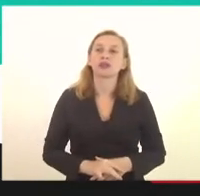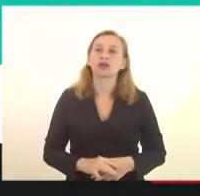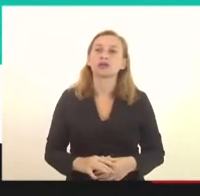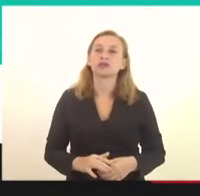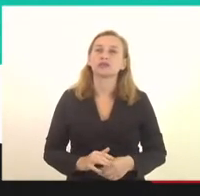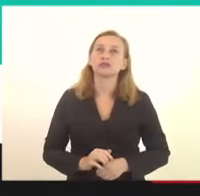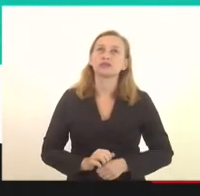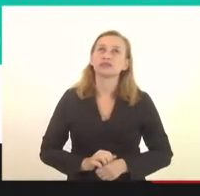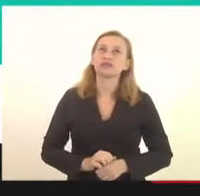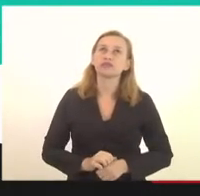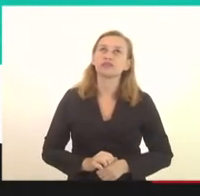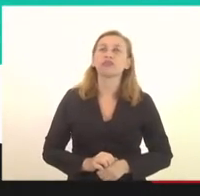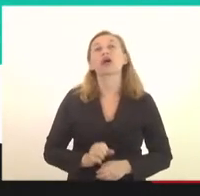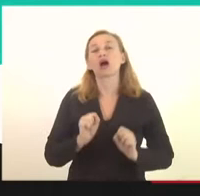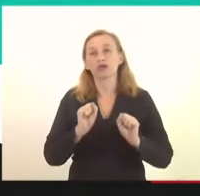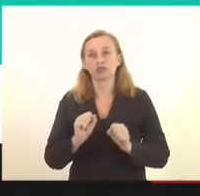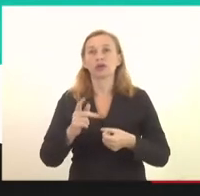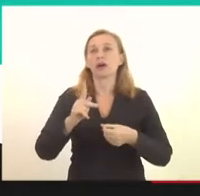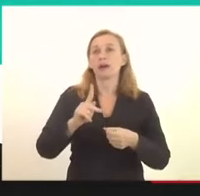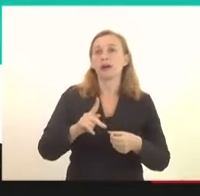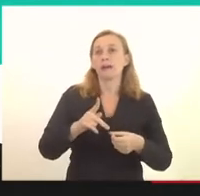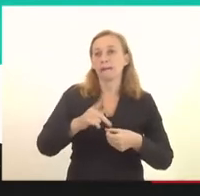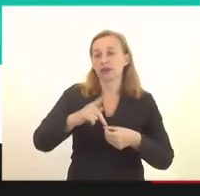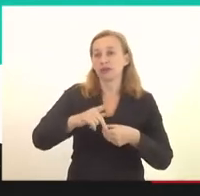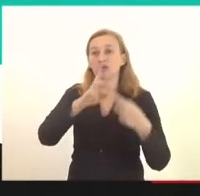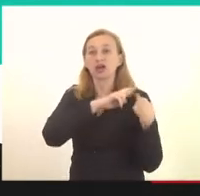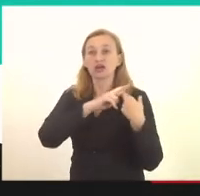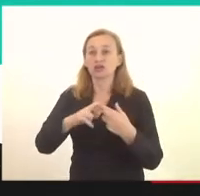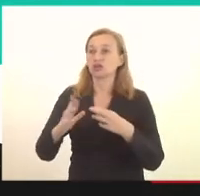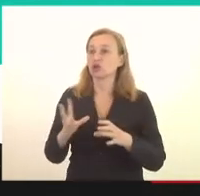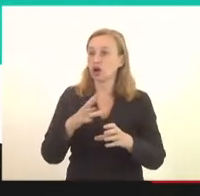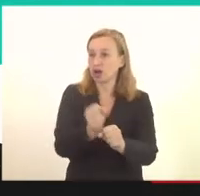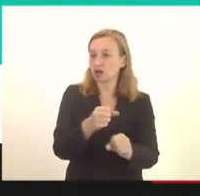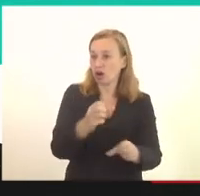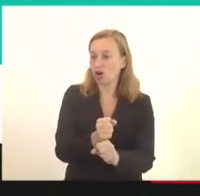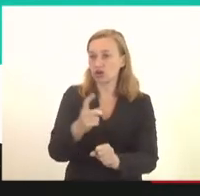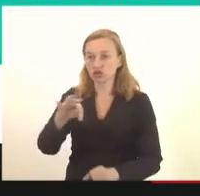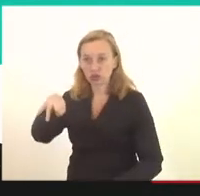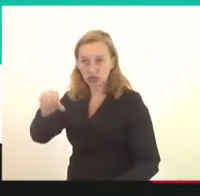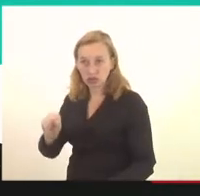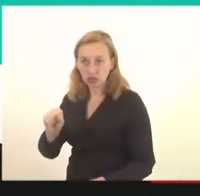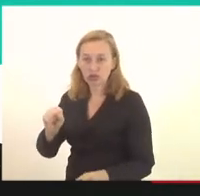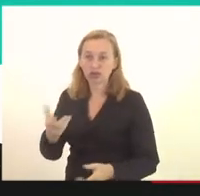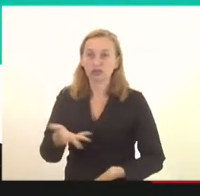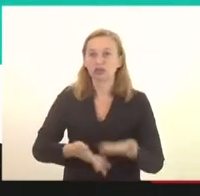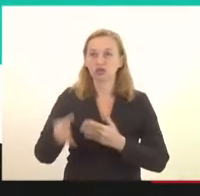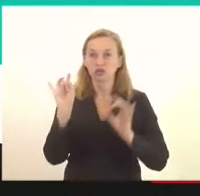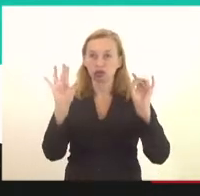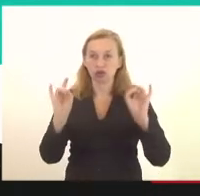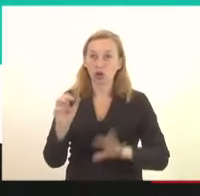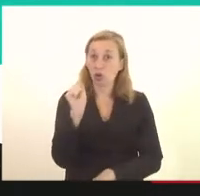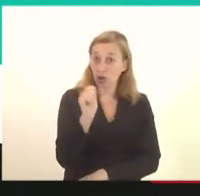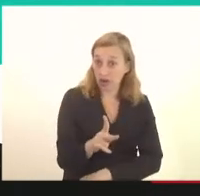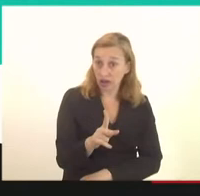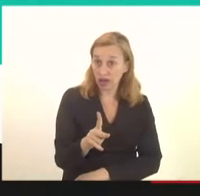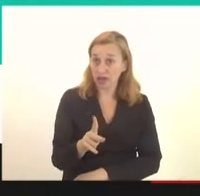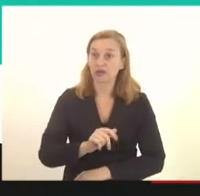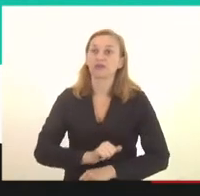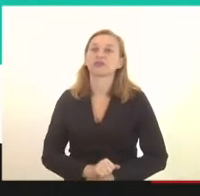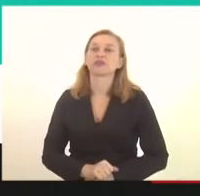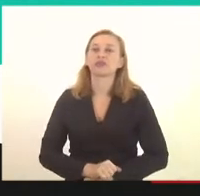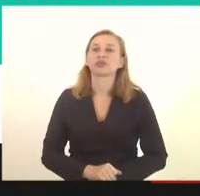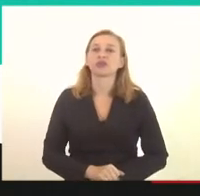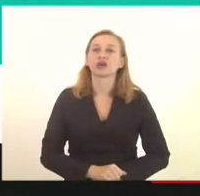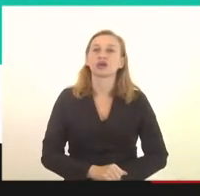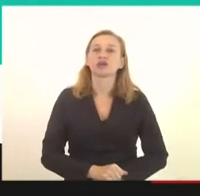E, inclusive, a Petrobras é responsável por fazer o cálculo dos royalties e da participação especial. Okay? Então, é ela como operadora